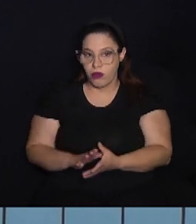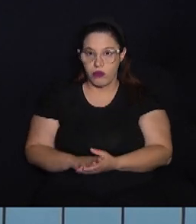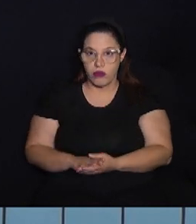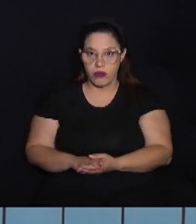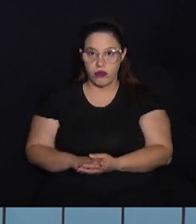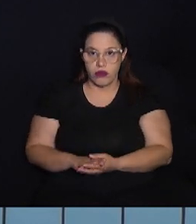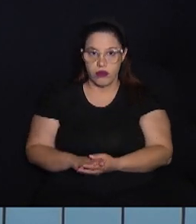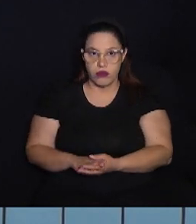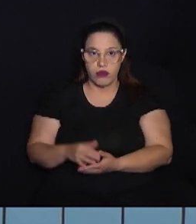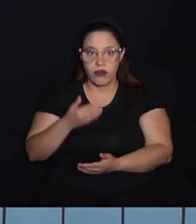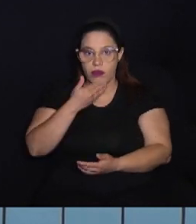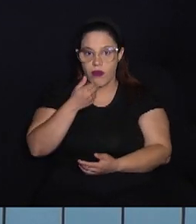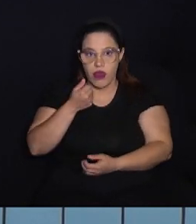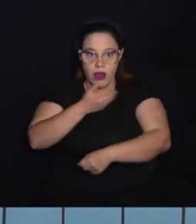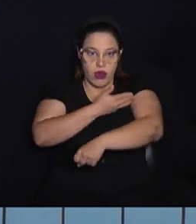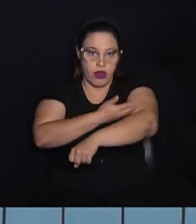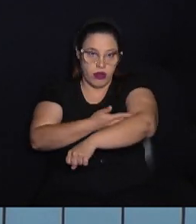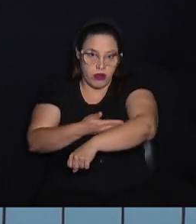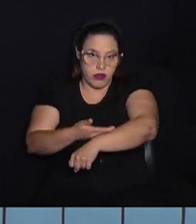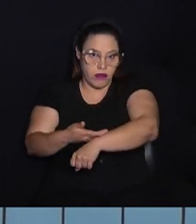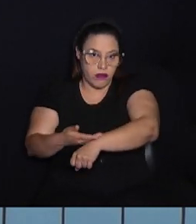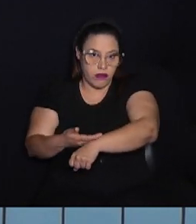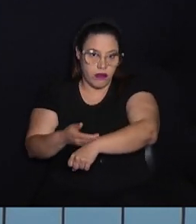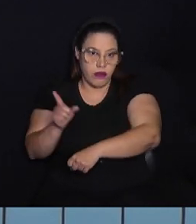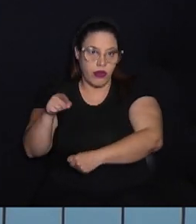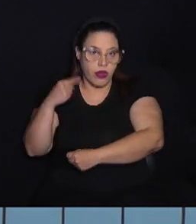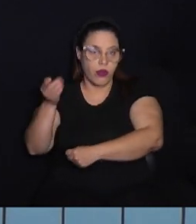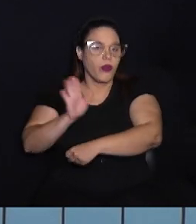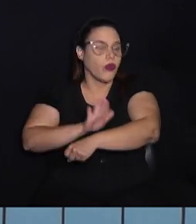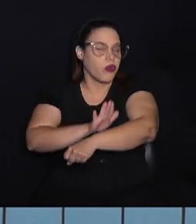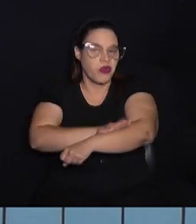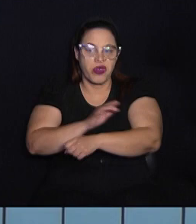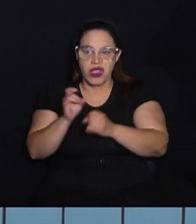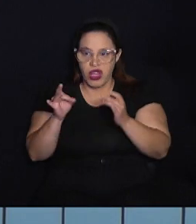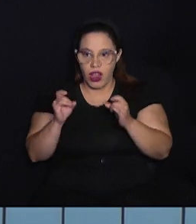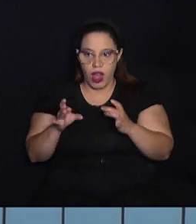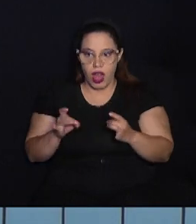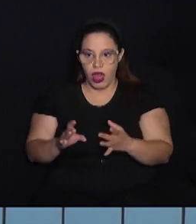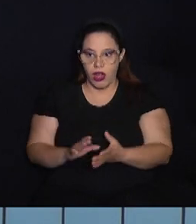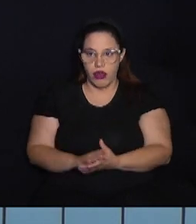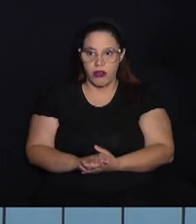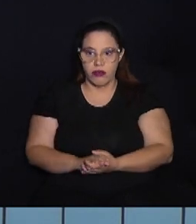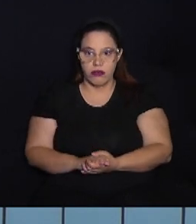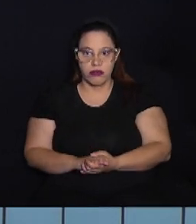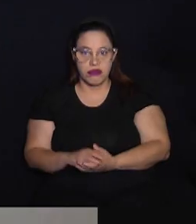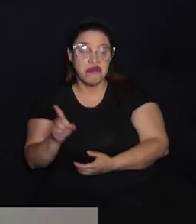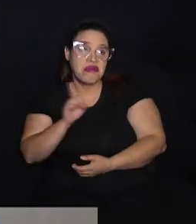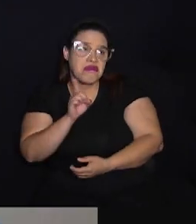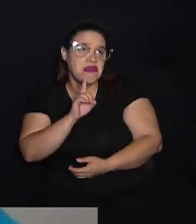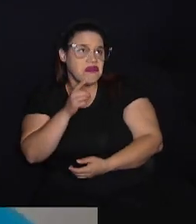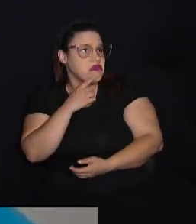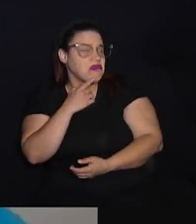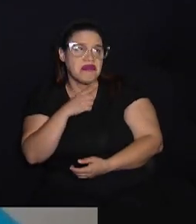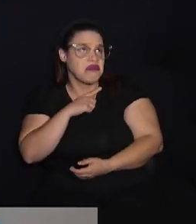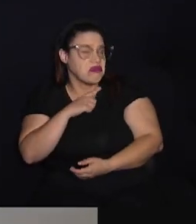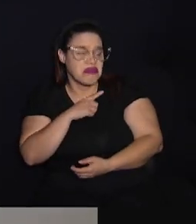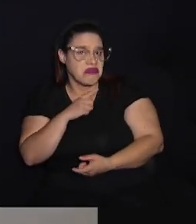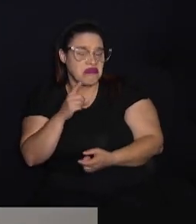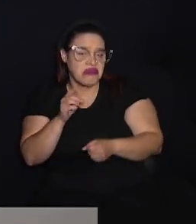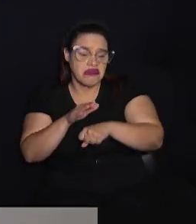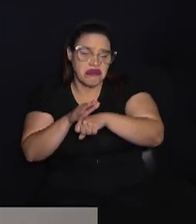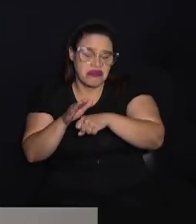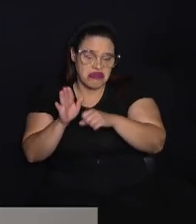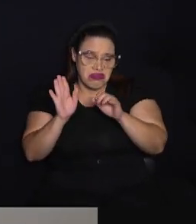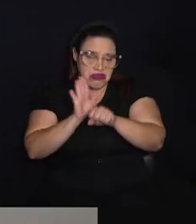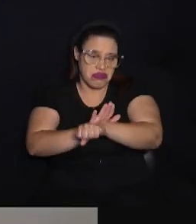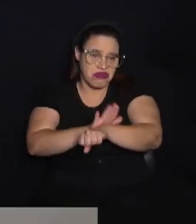aí melhorar a questão da pele, algum outro cuidado específico. Não, não tem algum cuidado